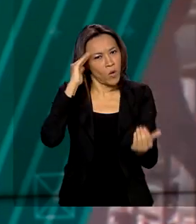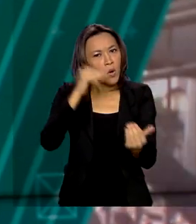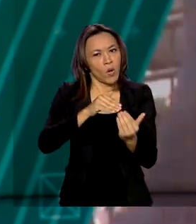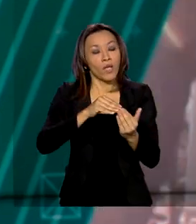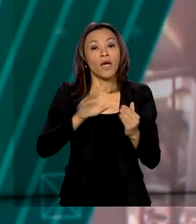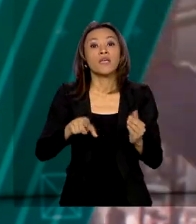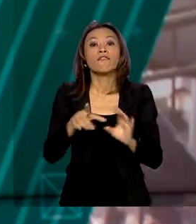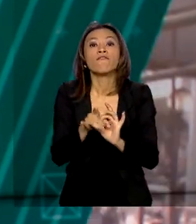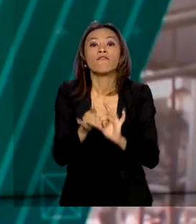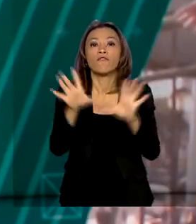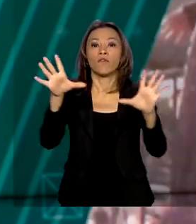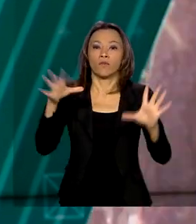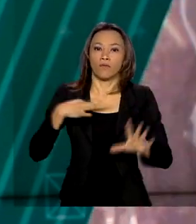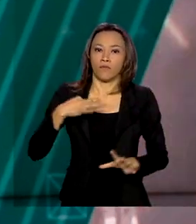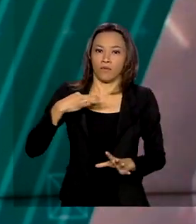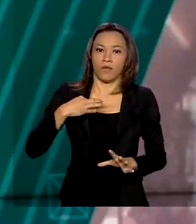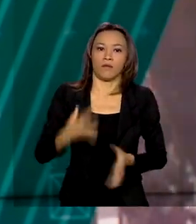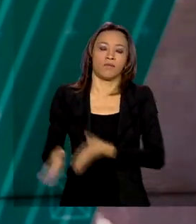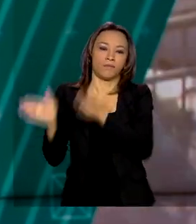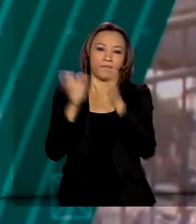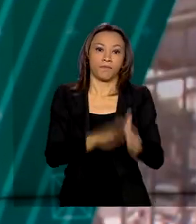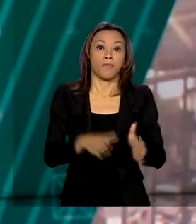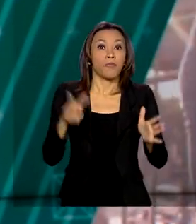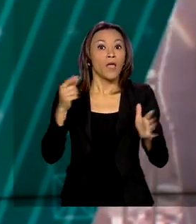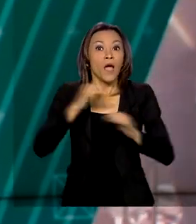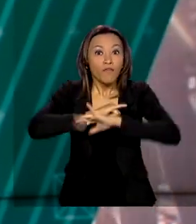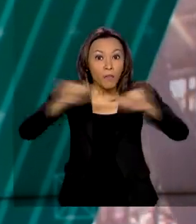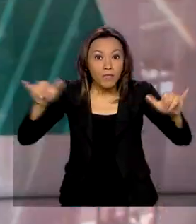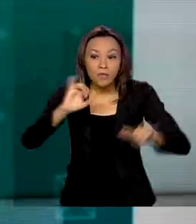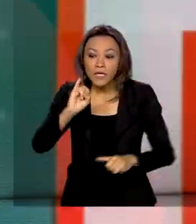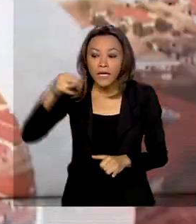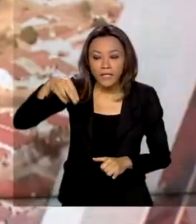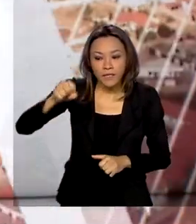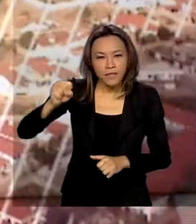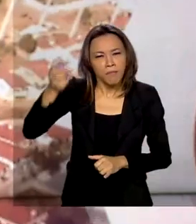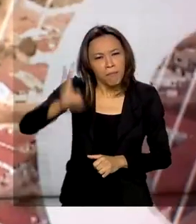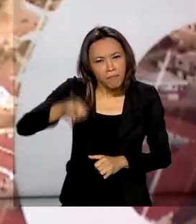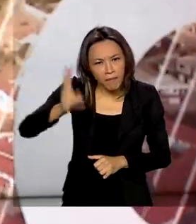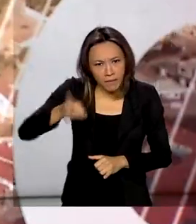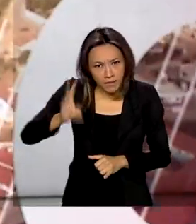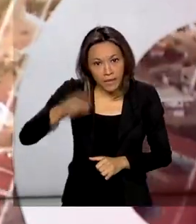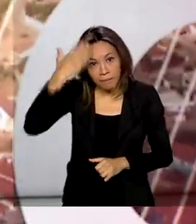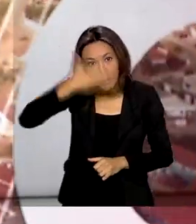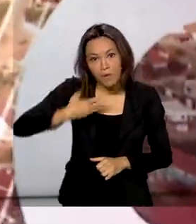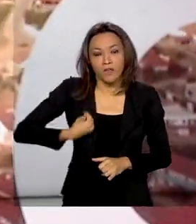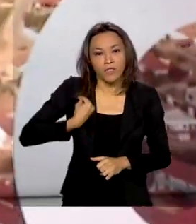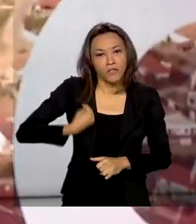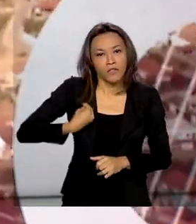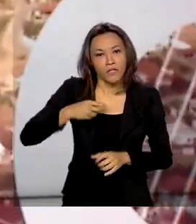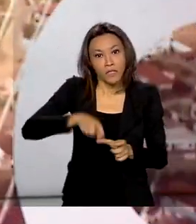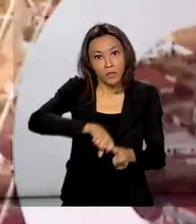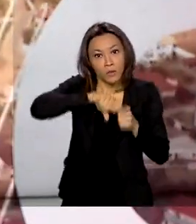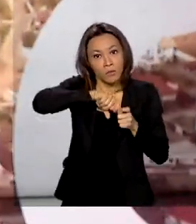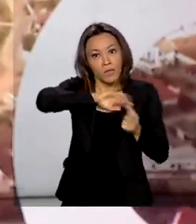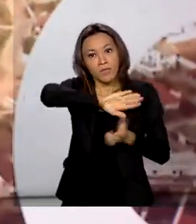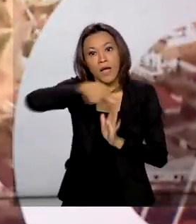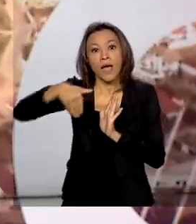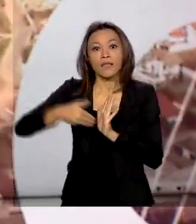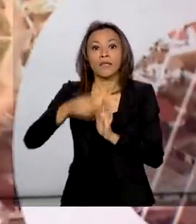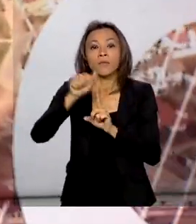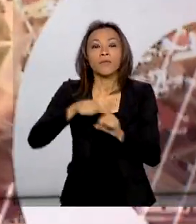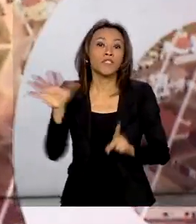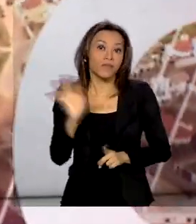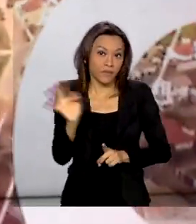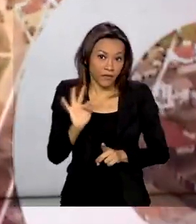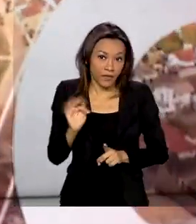o e uma última informação o INSS vai manter a prova de vida de aposentados e pensionistas suspensa até Fevereiro de